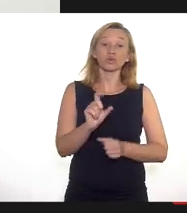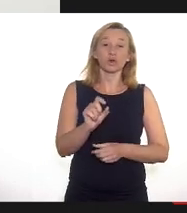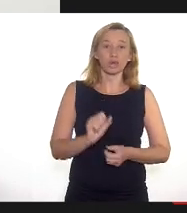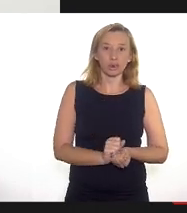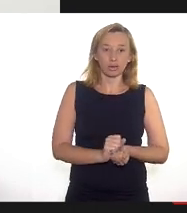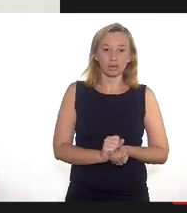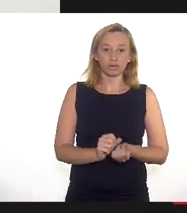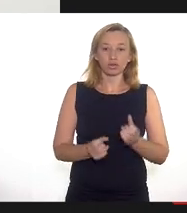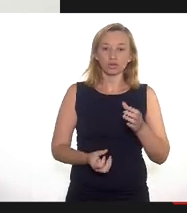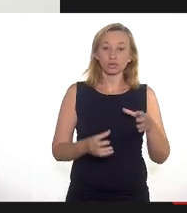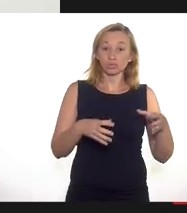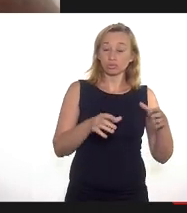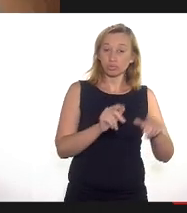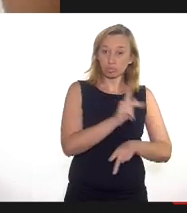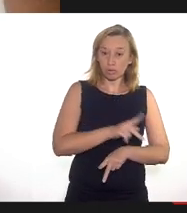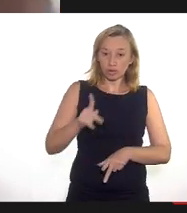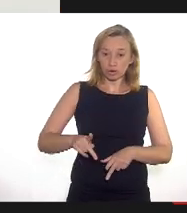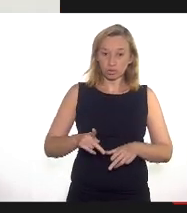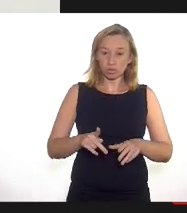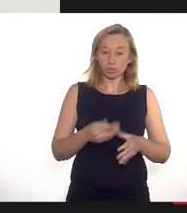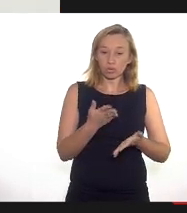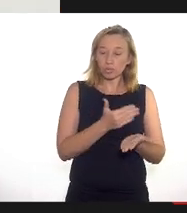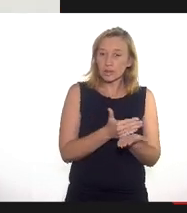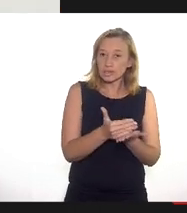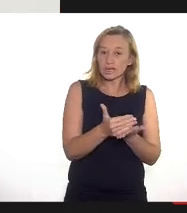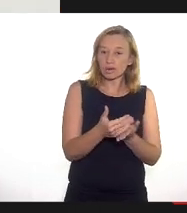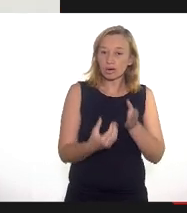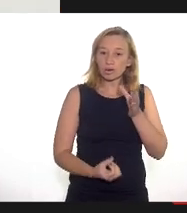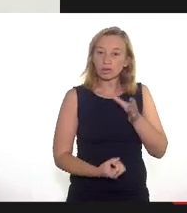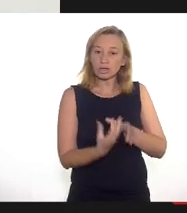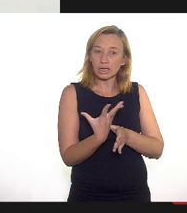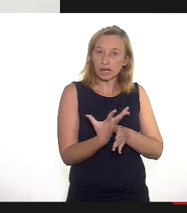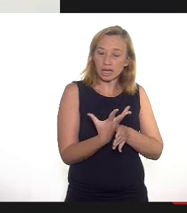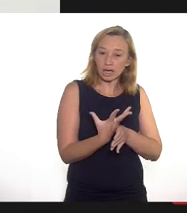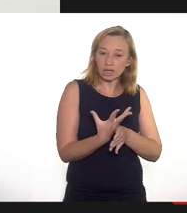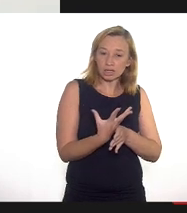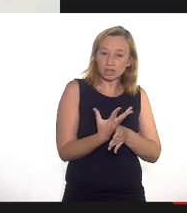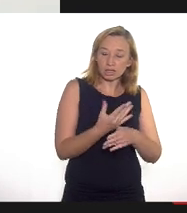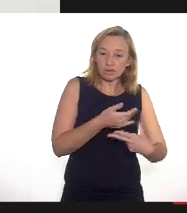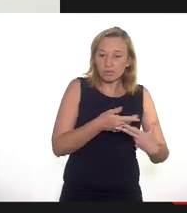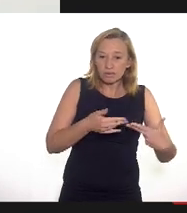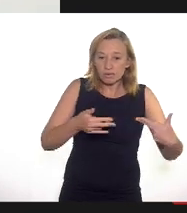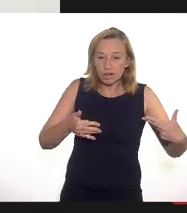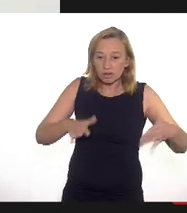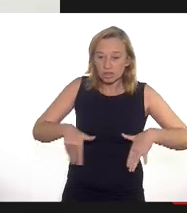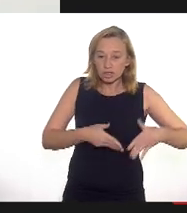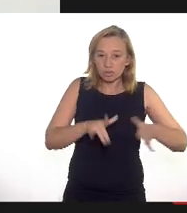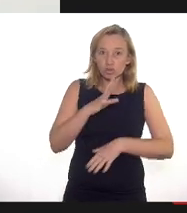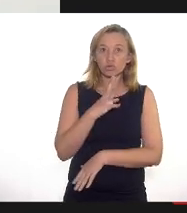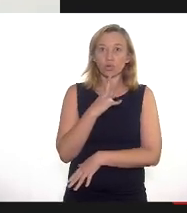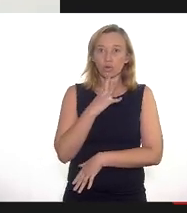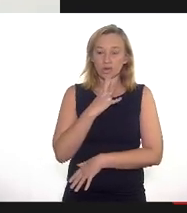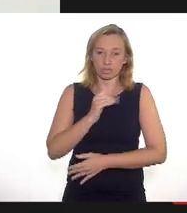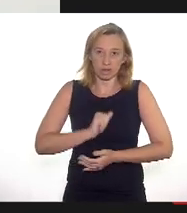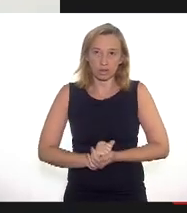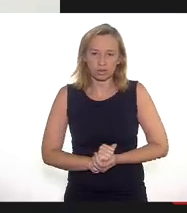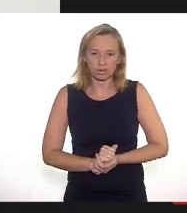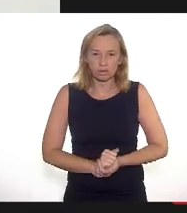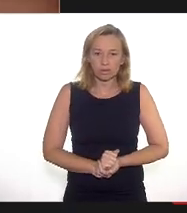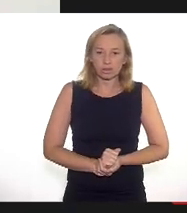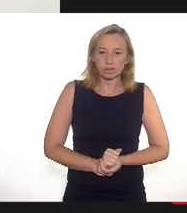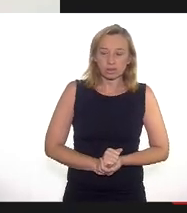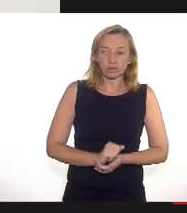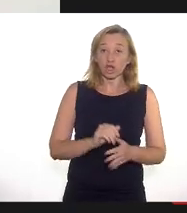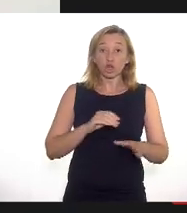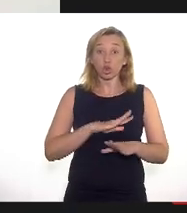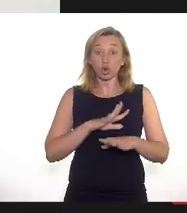a construir umas trilhas de conhecimento. Essas trilhas, elas não foram construídas